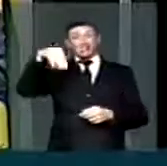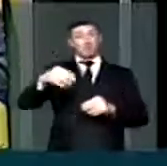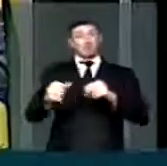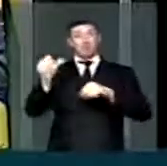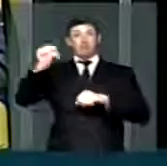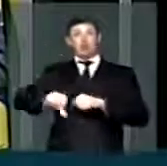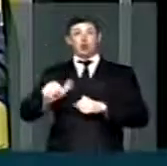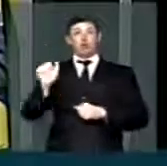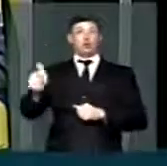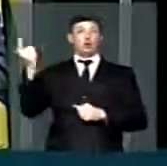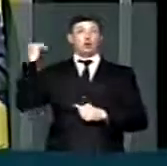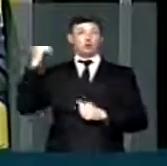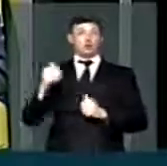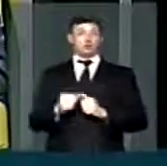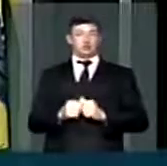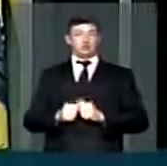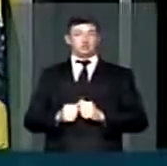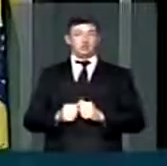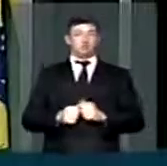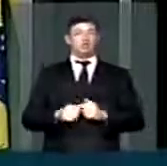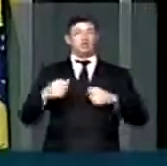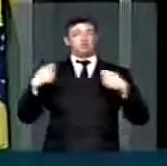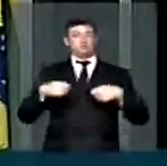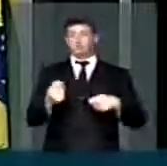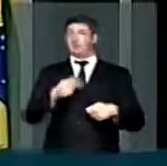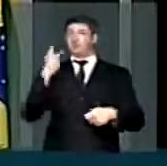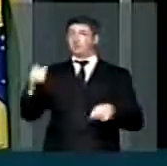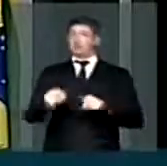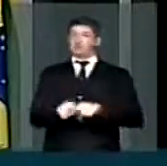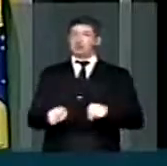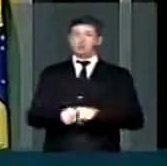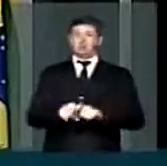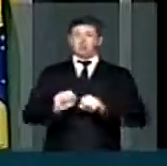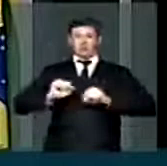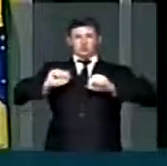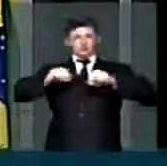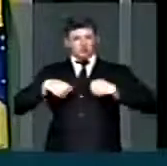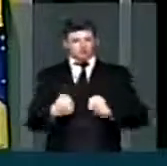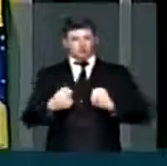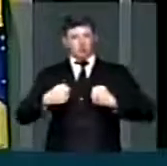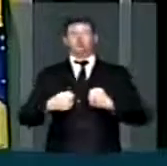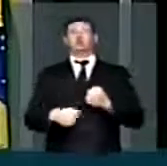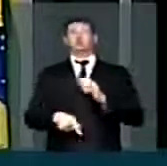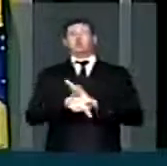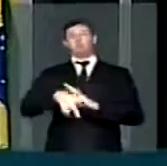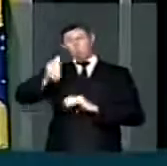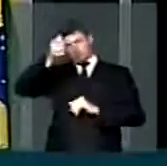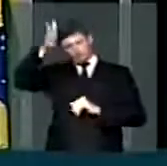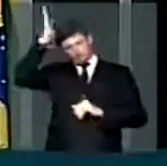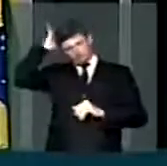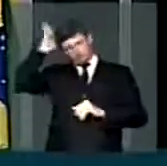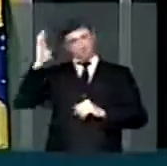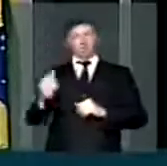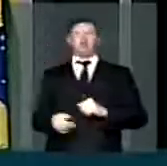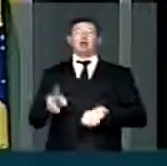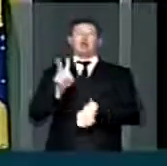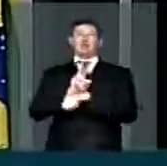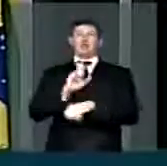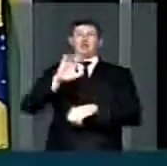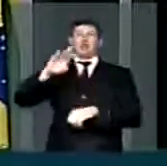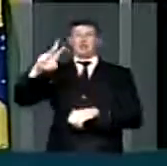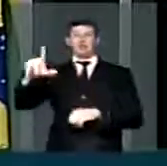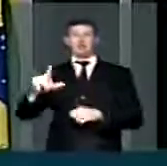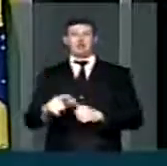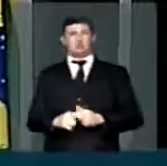terceira. É preciso registrar também a determinação dos bombeiros, do pessoal todo da Defesa